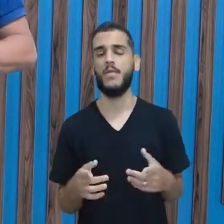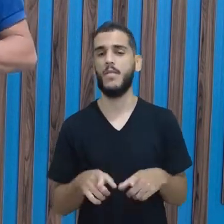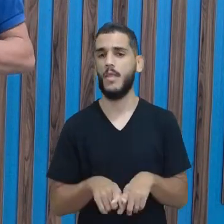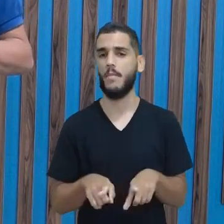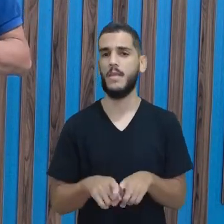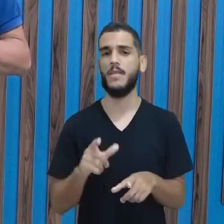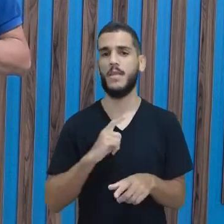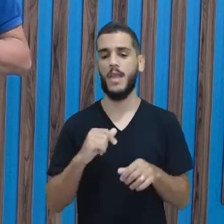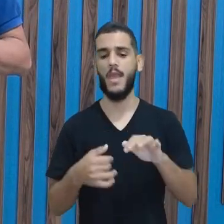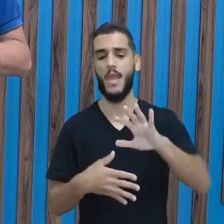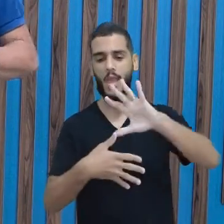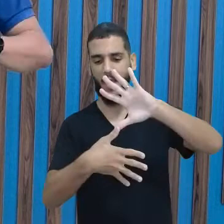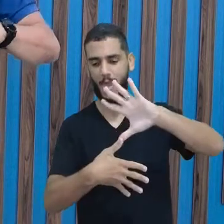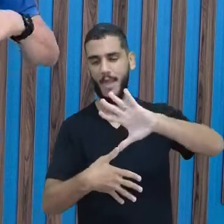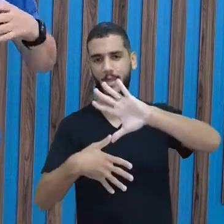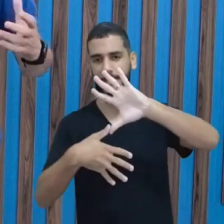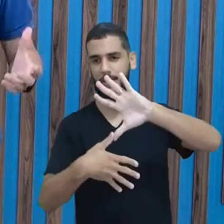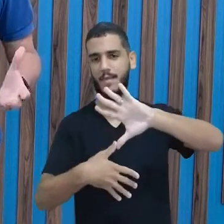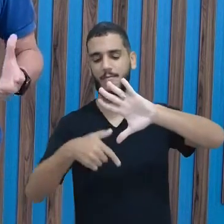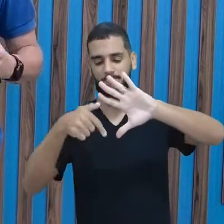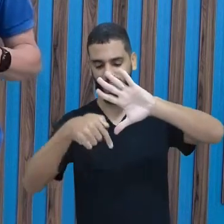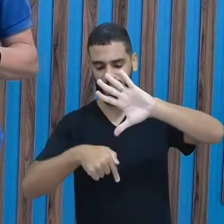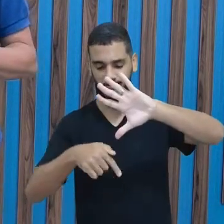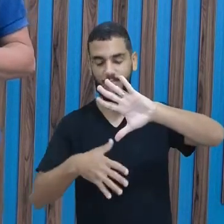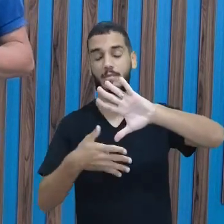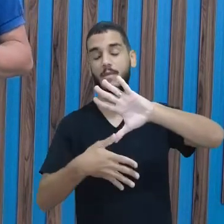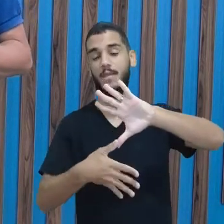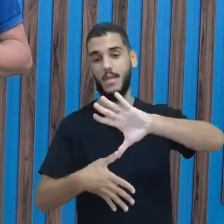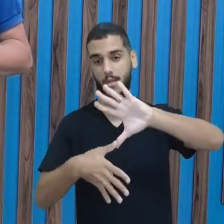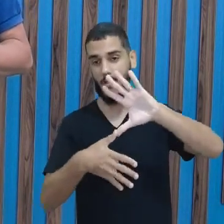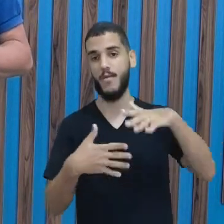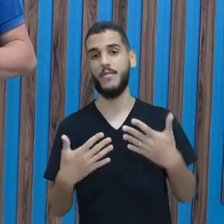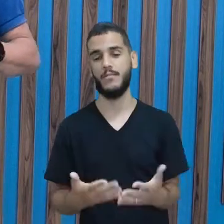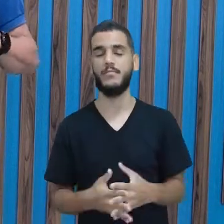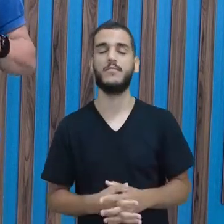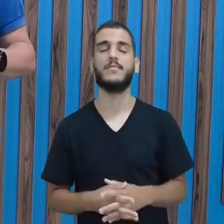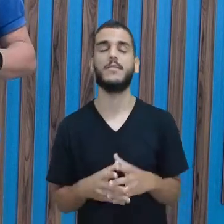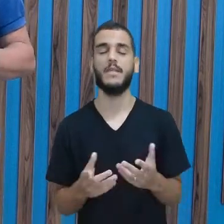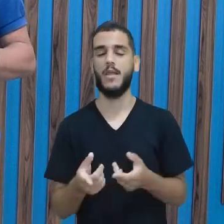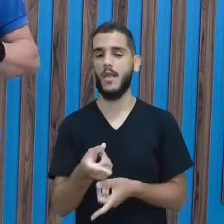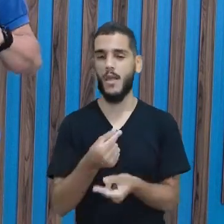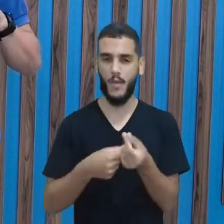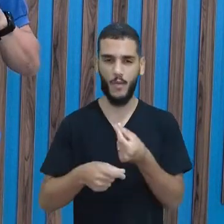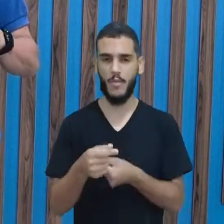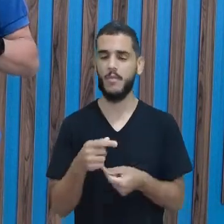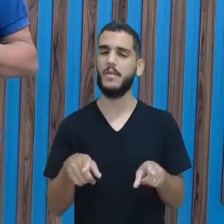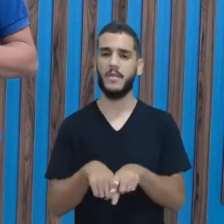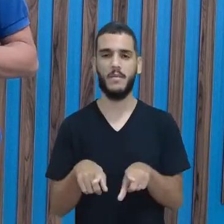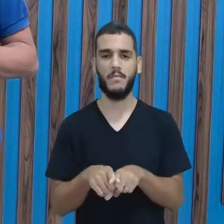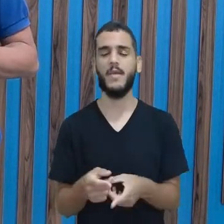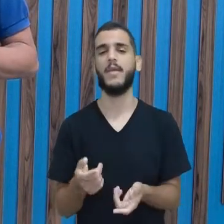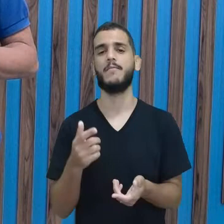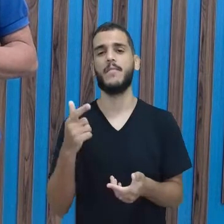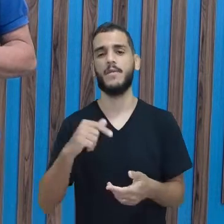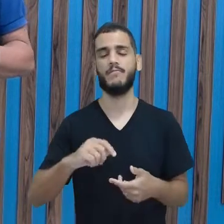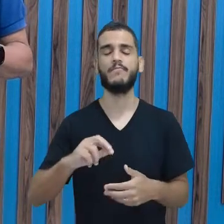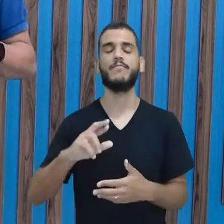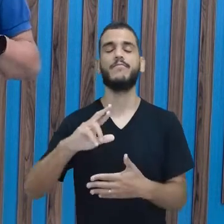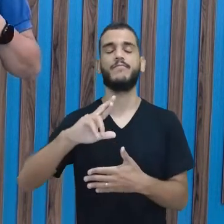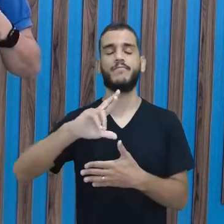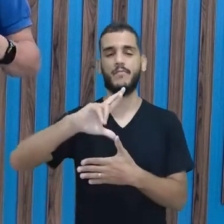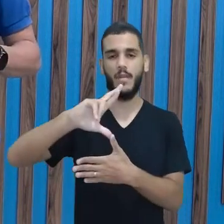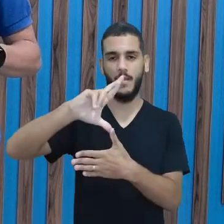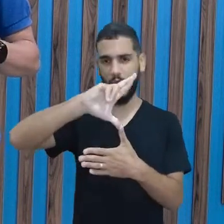o Mercosul, não é? Uma economia aqui no Cone Sul, na América Latina, mas principalmente na América do Sul. A gente